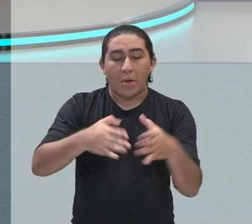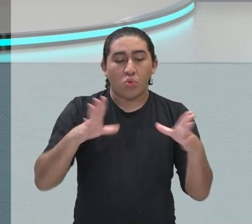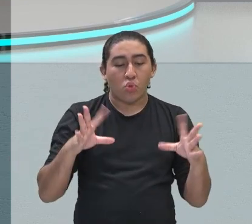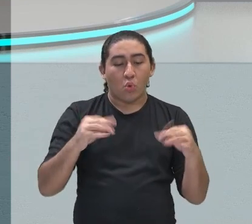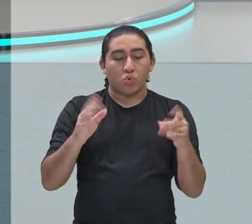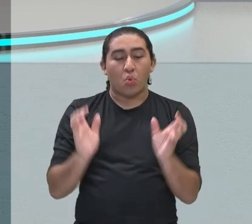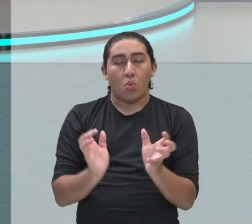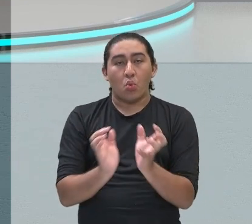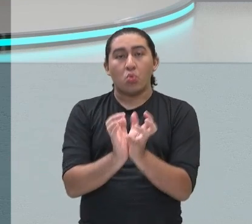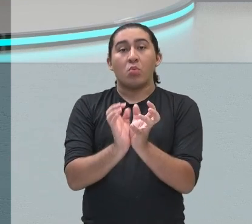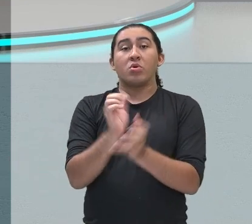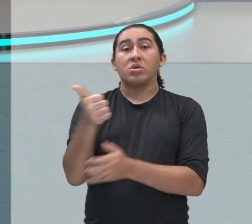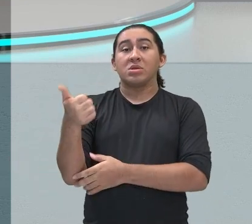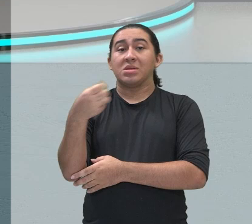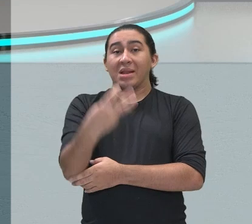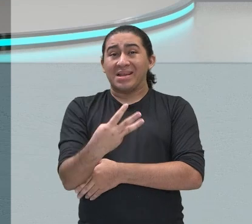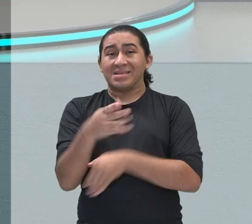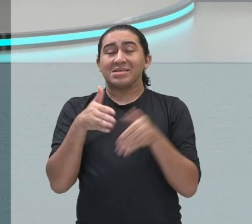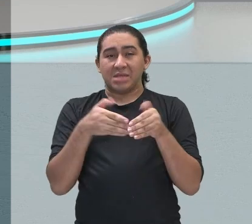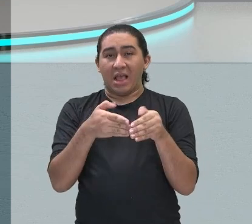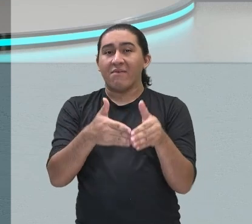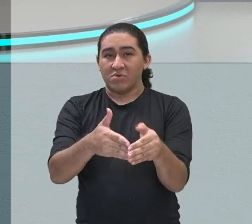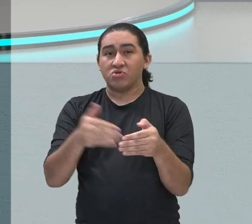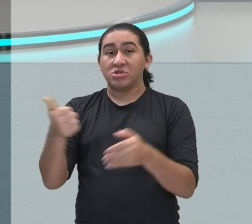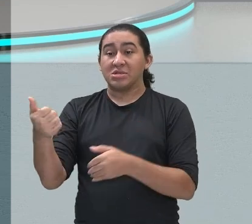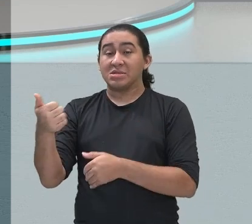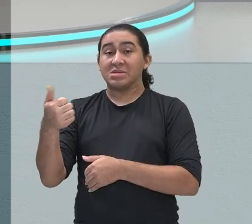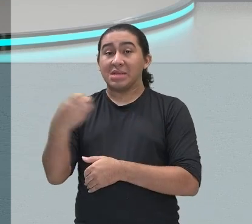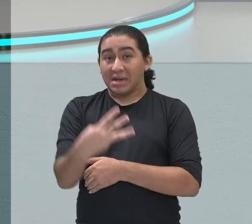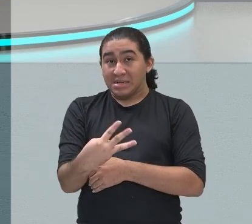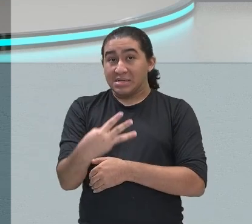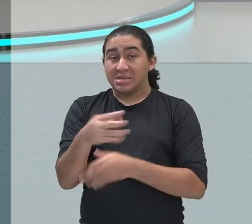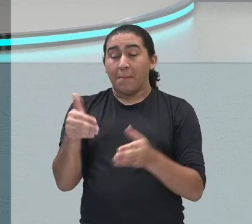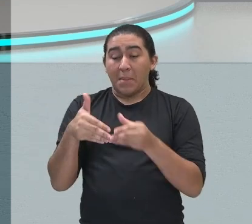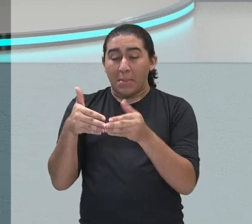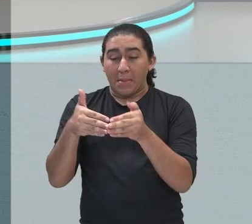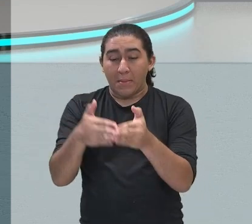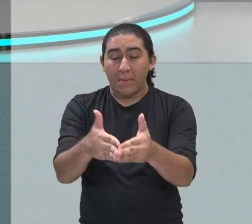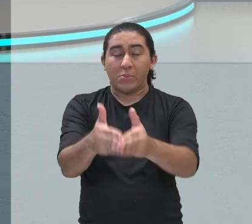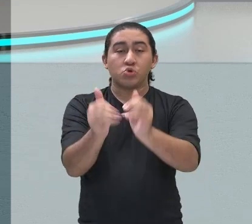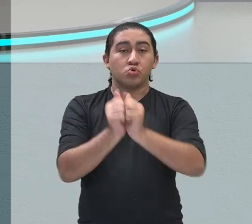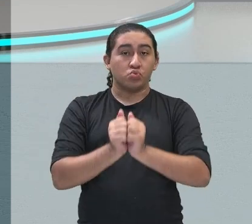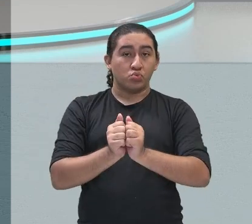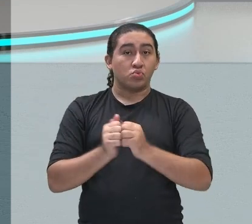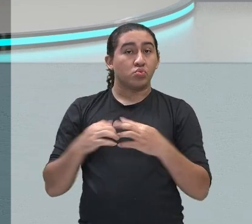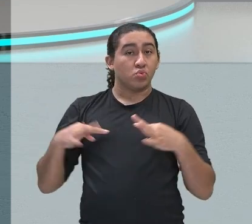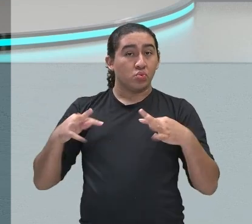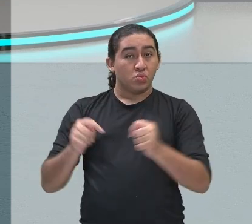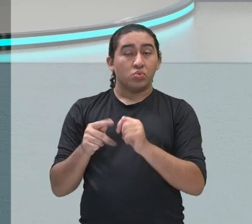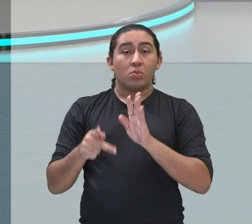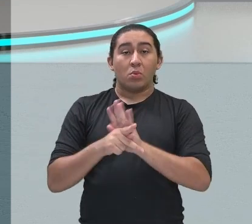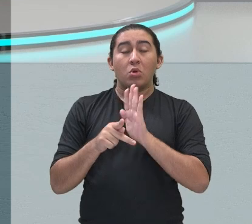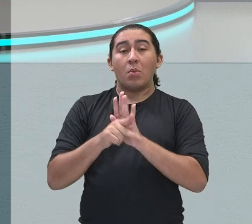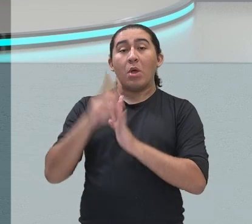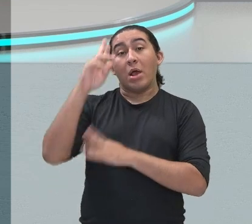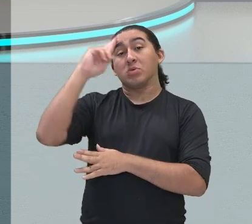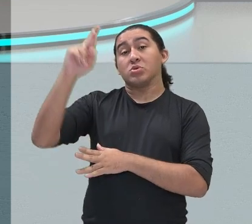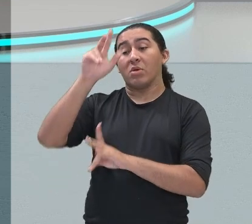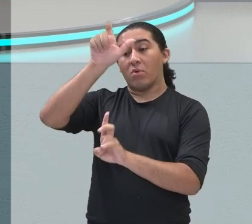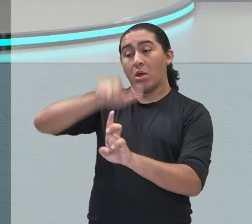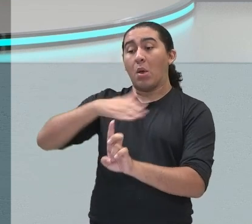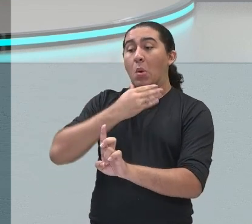por 13 navios. Eram 13 navios que estavam na esquadra de Pedro Álvares